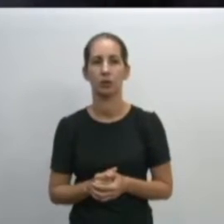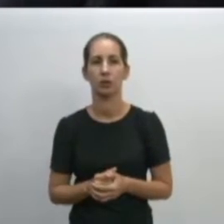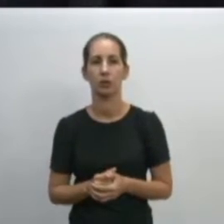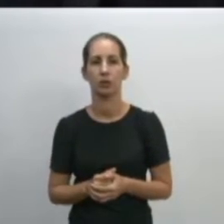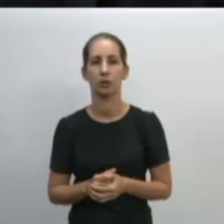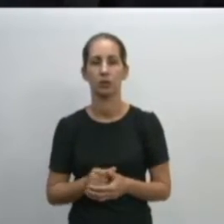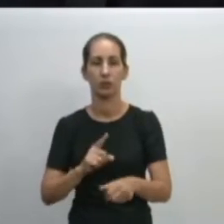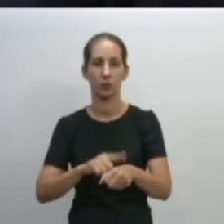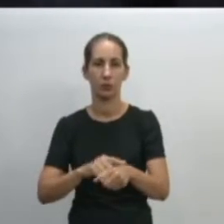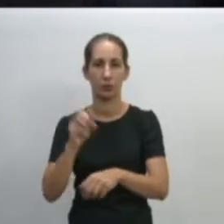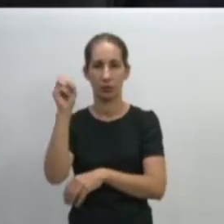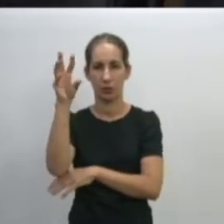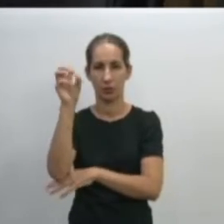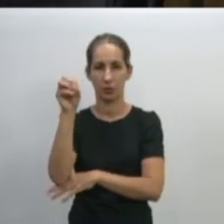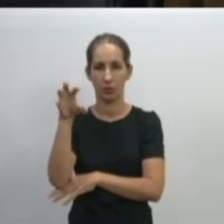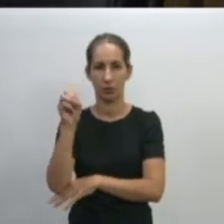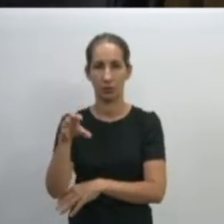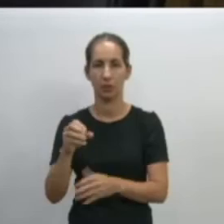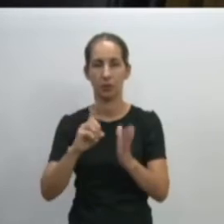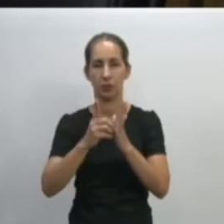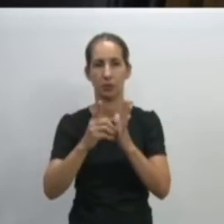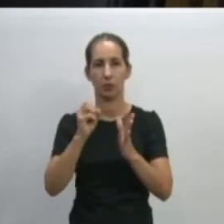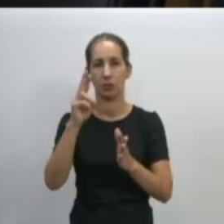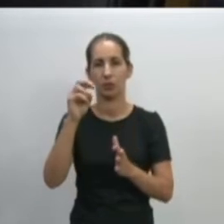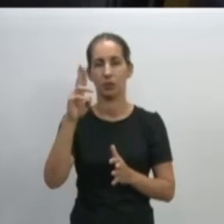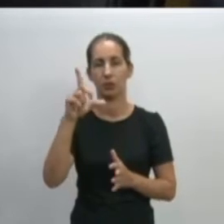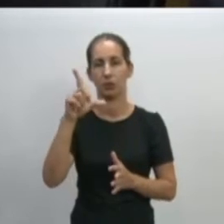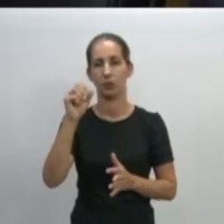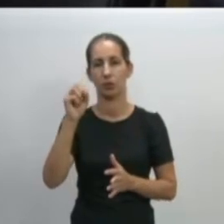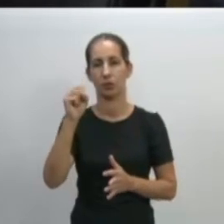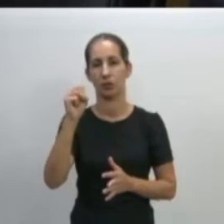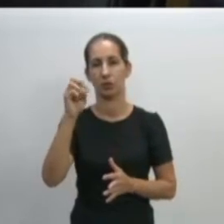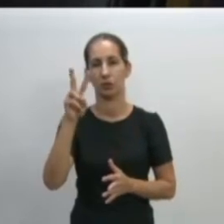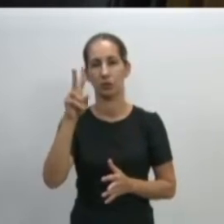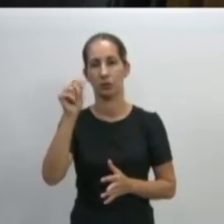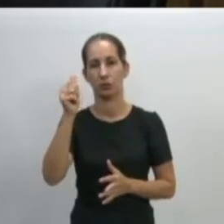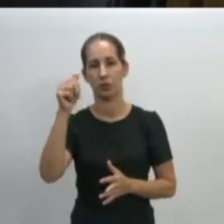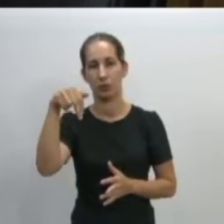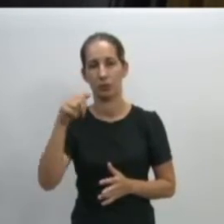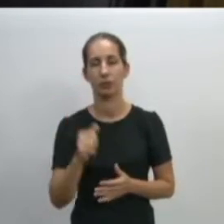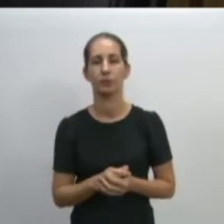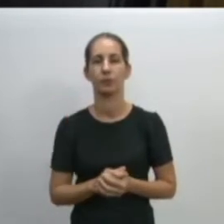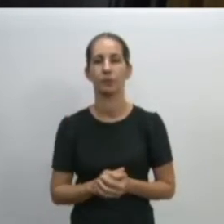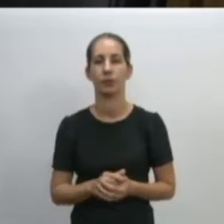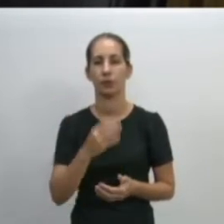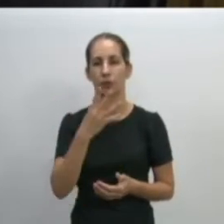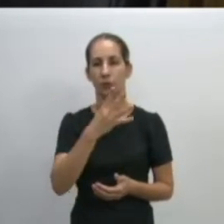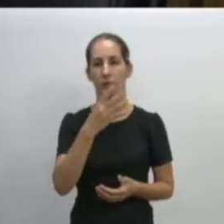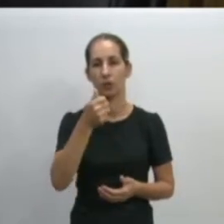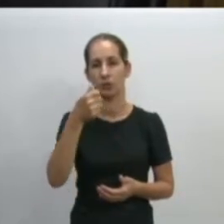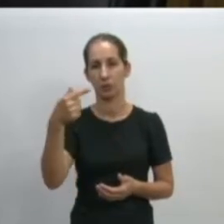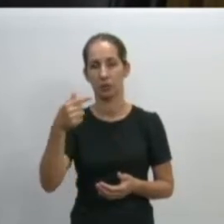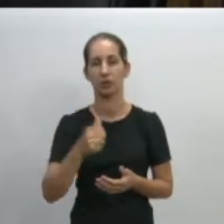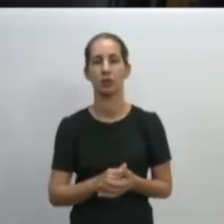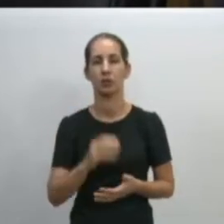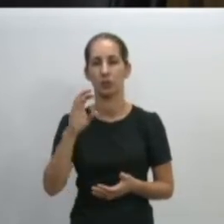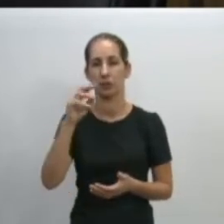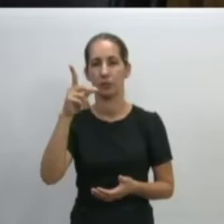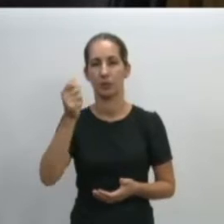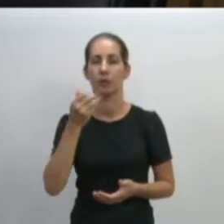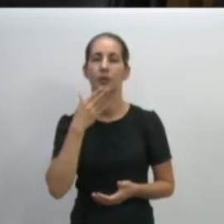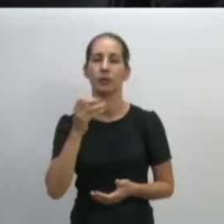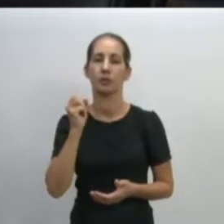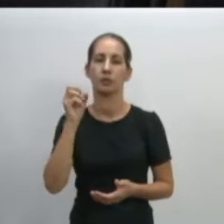temporizadores de semáforos da Coronel Esteve, presidente Leão Veloso. Requerimento 4417, Camila Araújo, requer